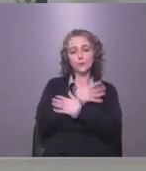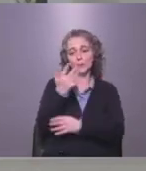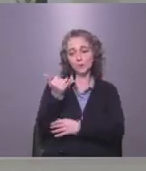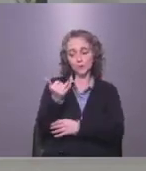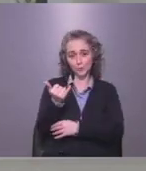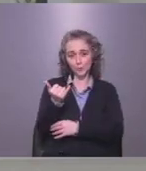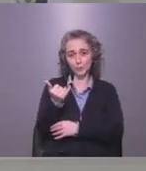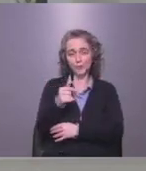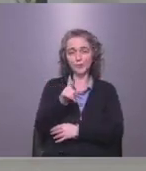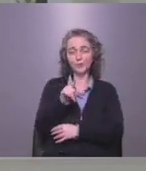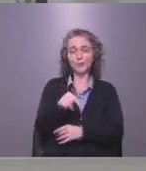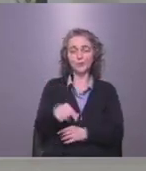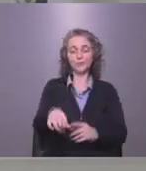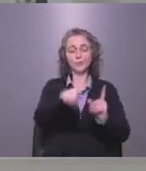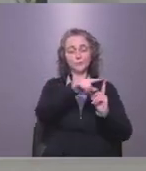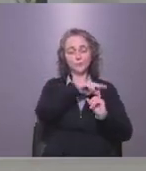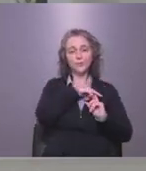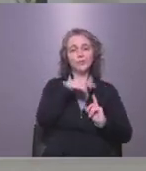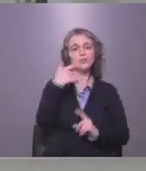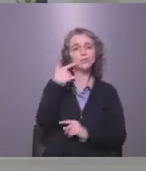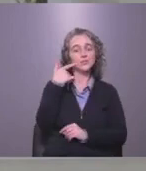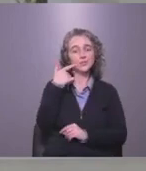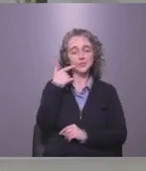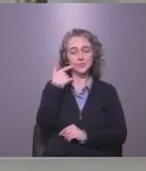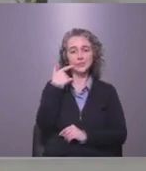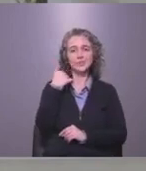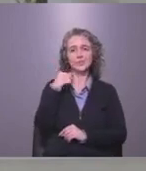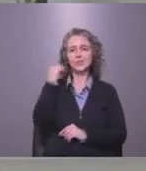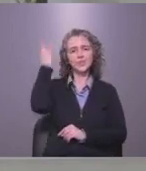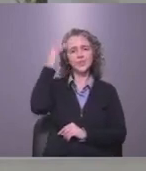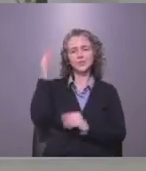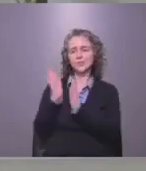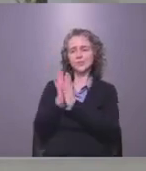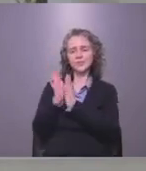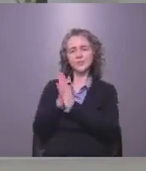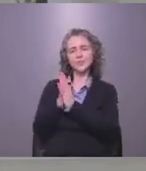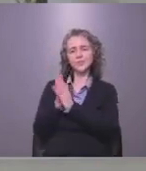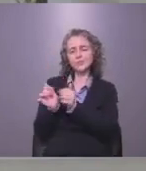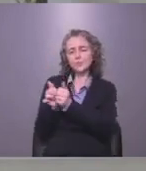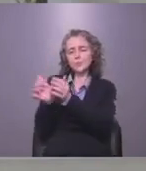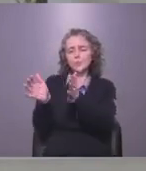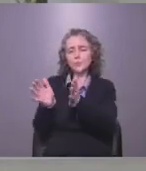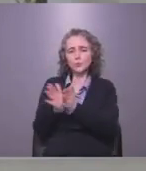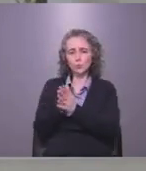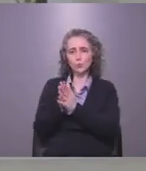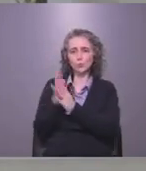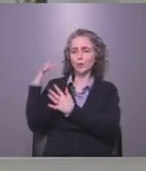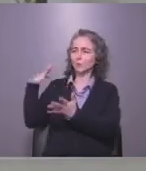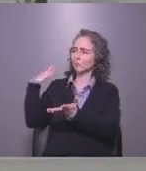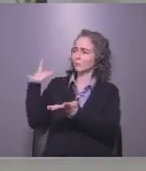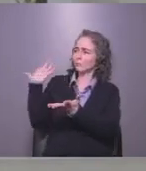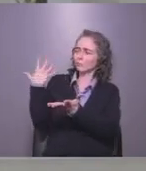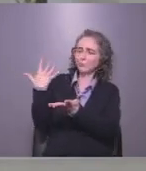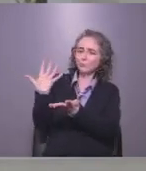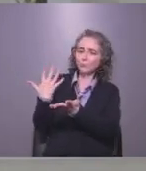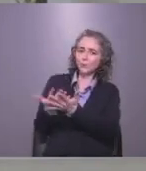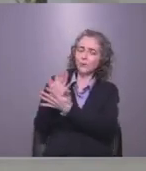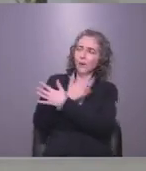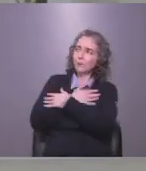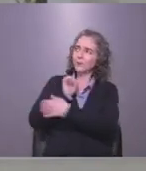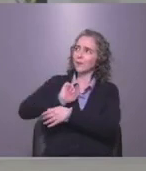São Francisco, Santa Jacinta e todos os santos que desde o princípio do mundo viveram na vossa